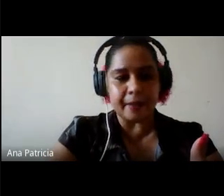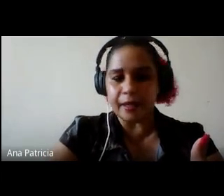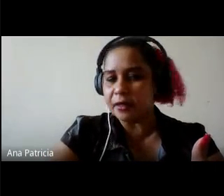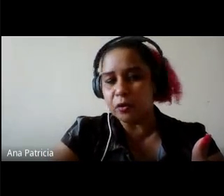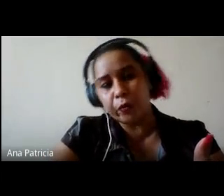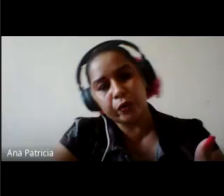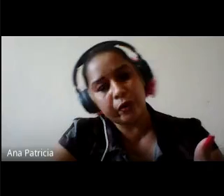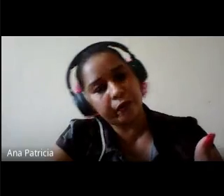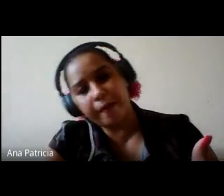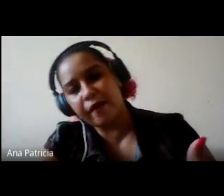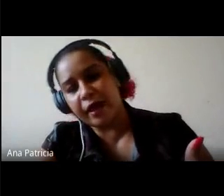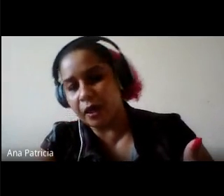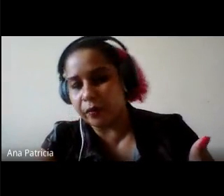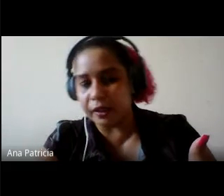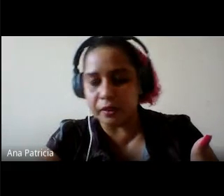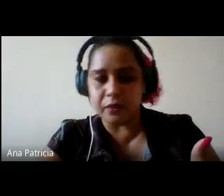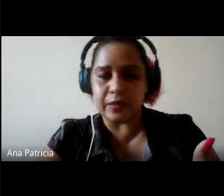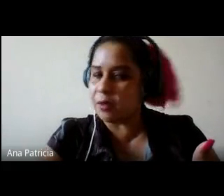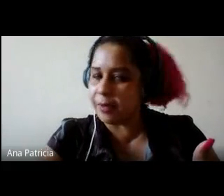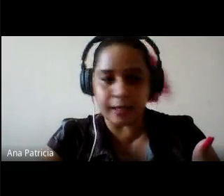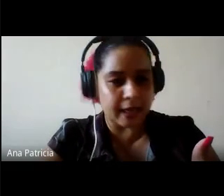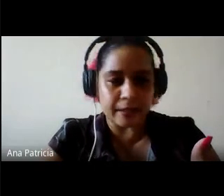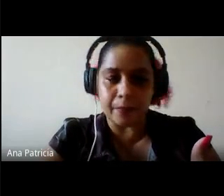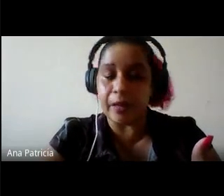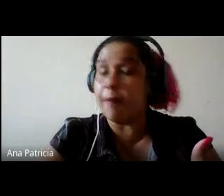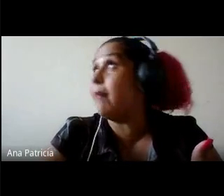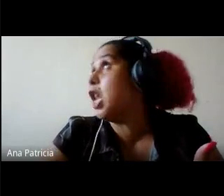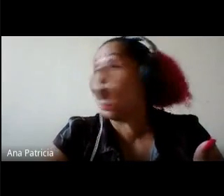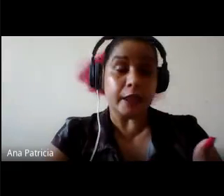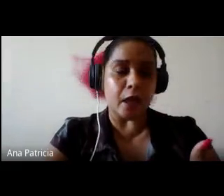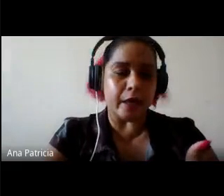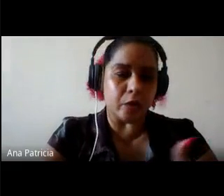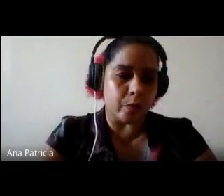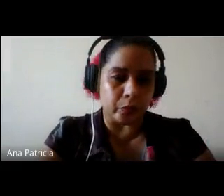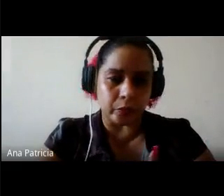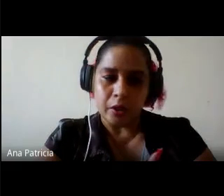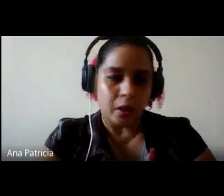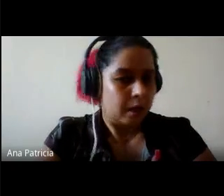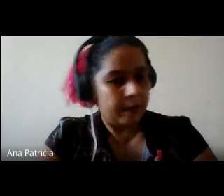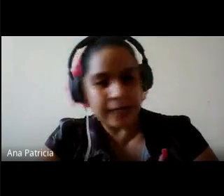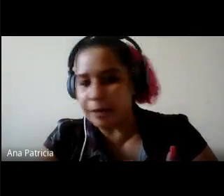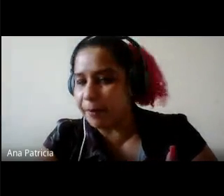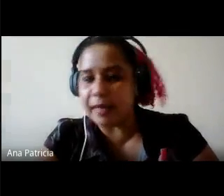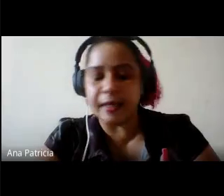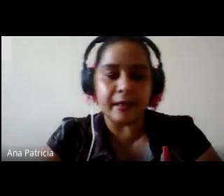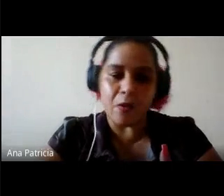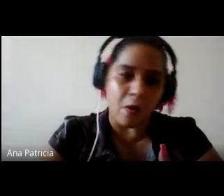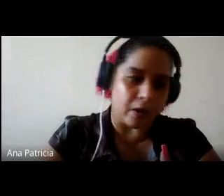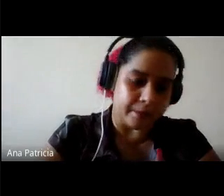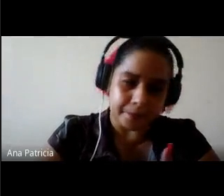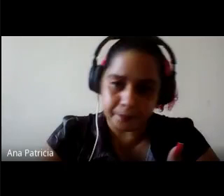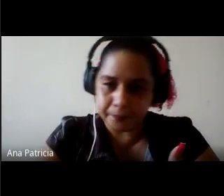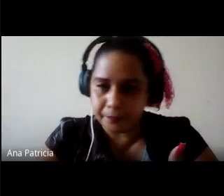vai aprender. Sinto muito lhe informar. Vai não, querido. Se você não praticar, você pode ter a melhor teoria do mundo. Mas sem prática